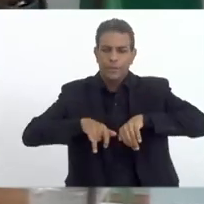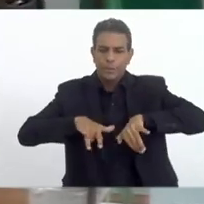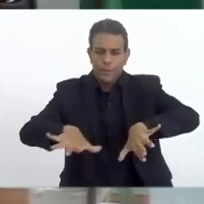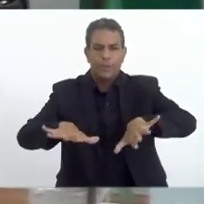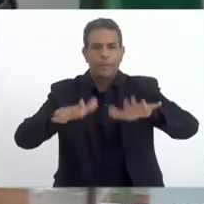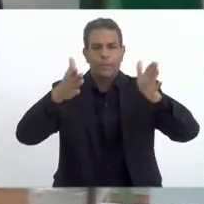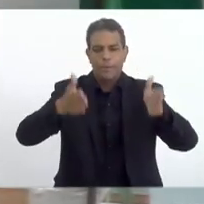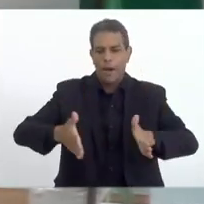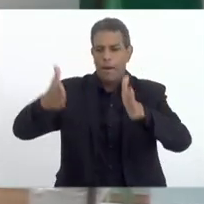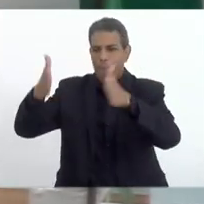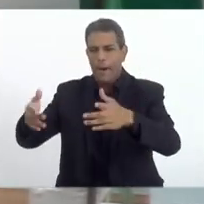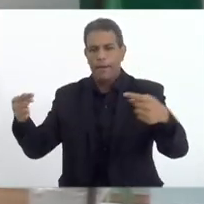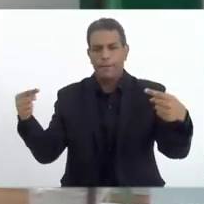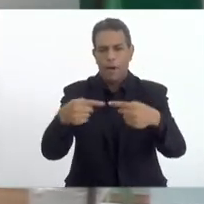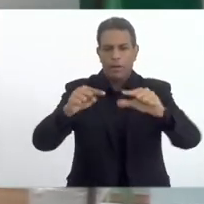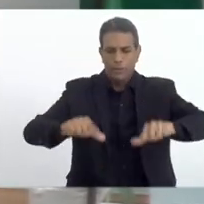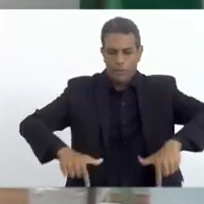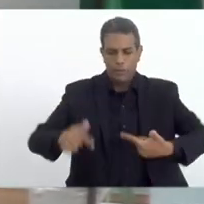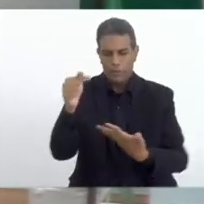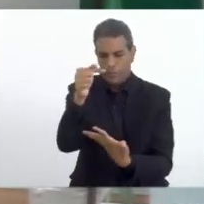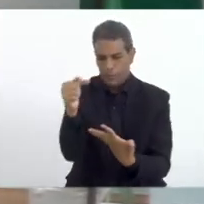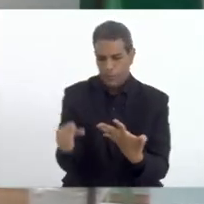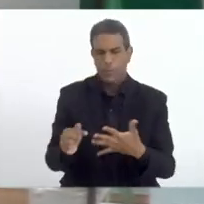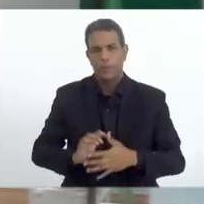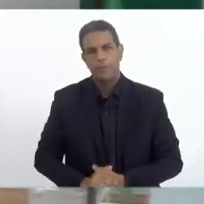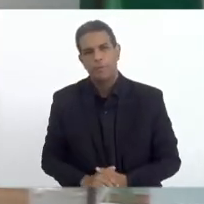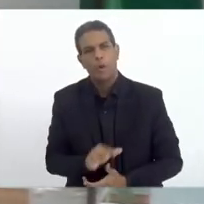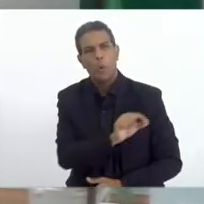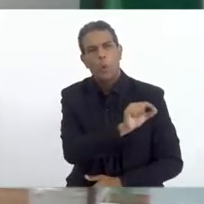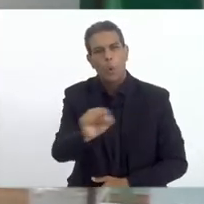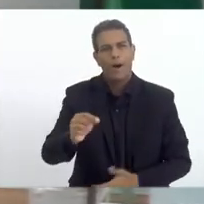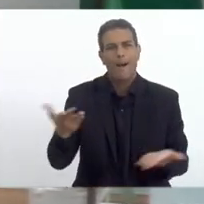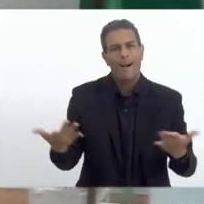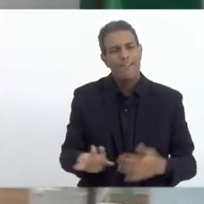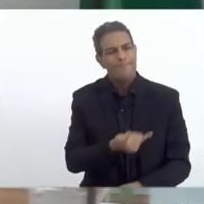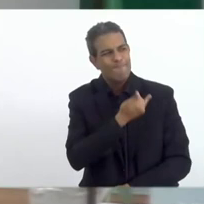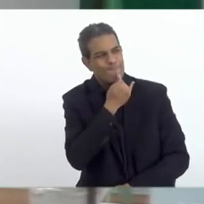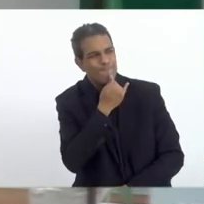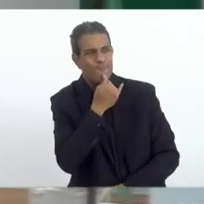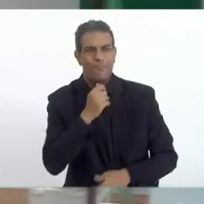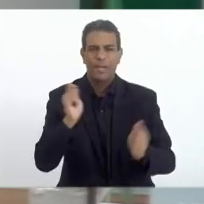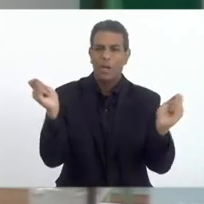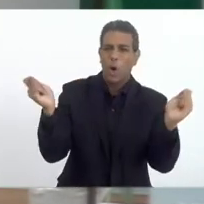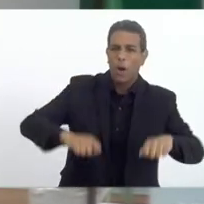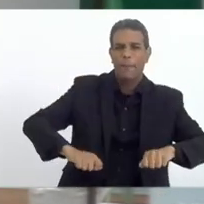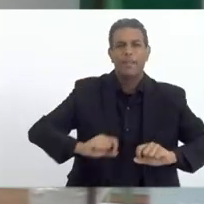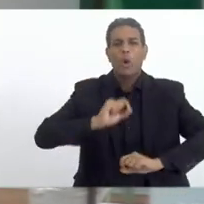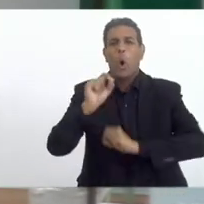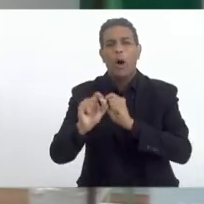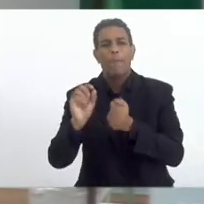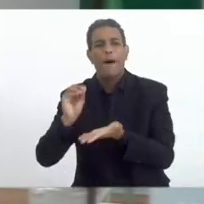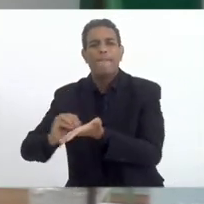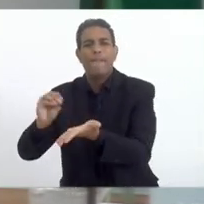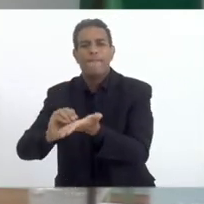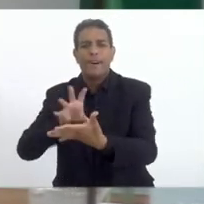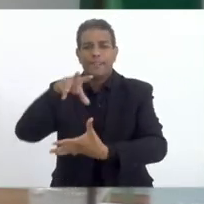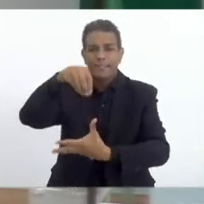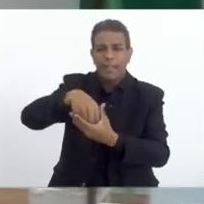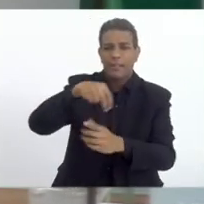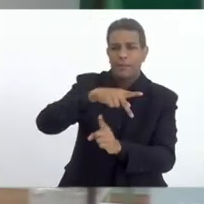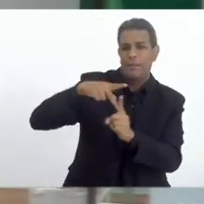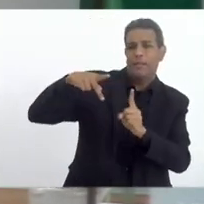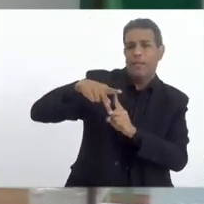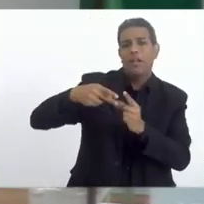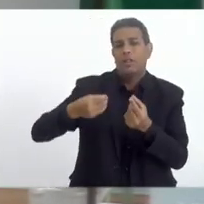muitas outras atividades. E, evidentemente, na gestão competente do sistema